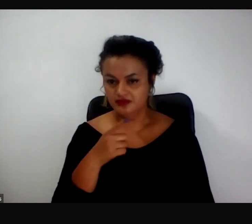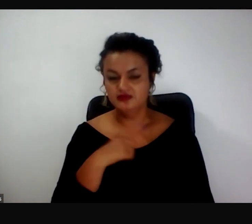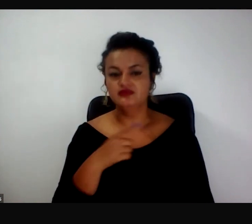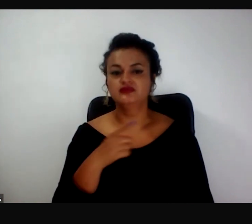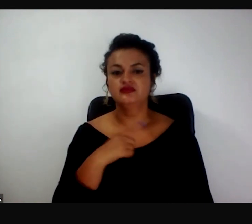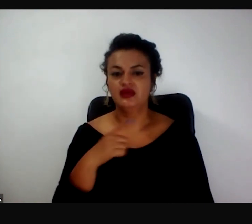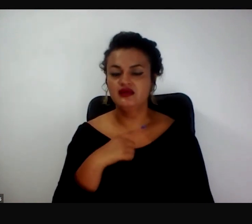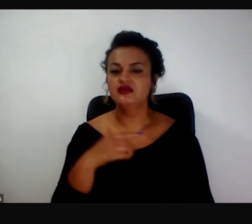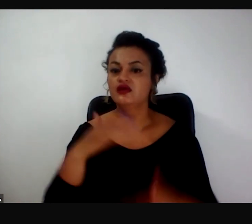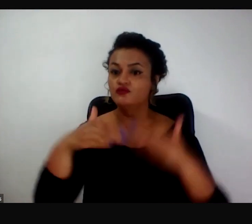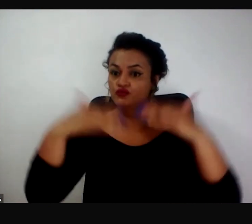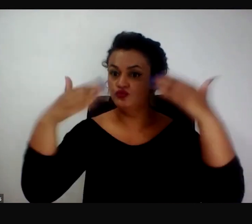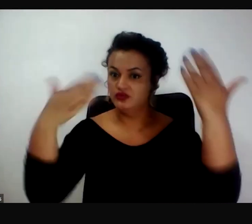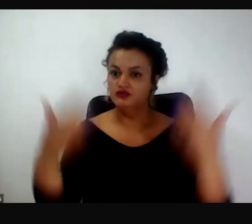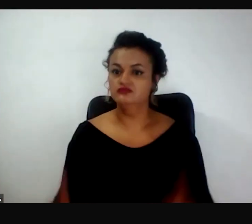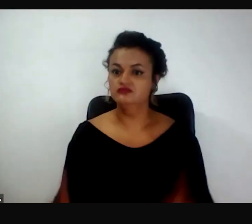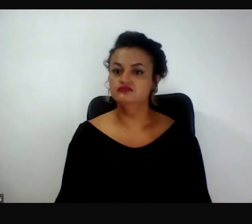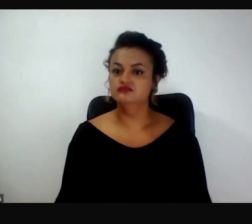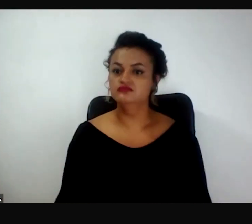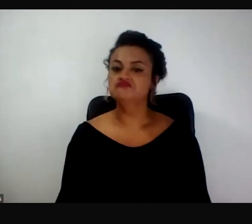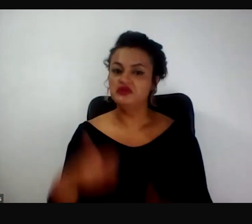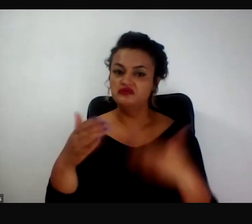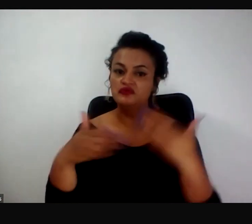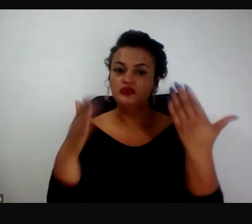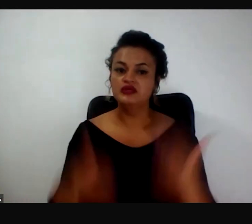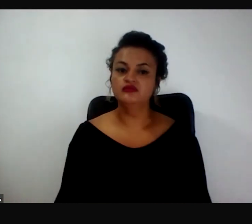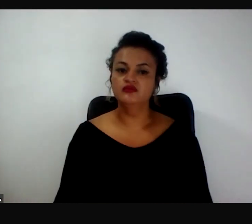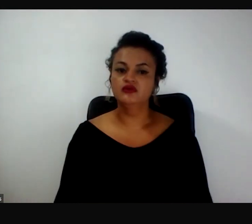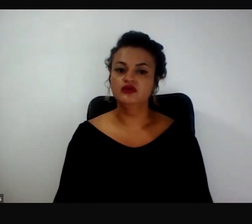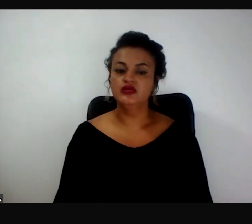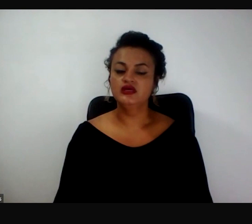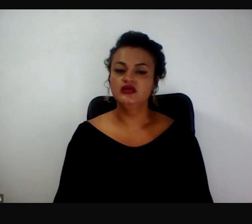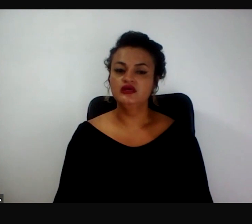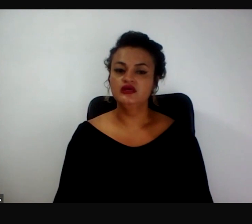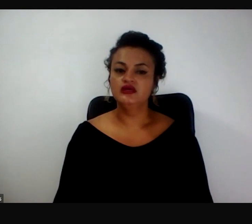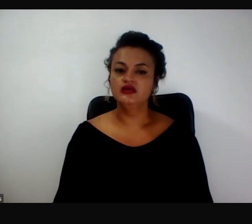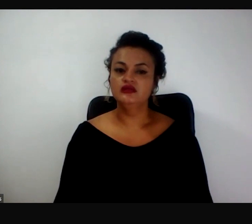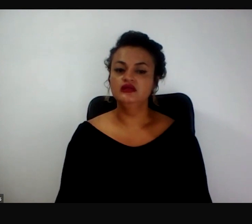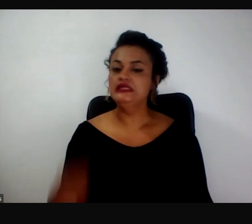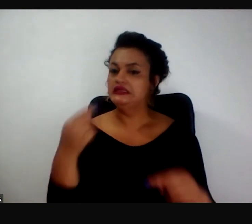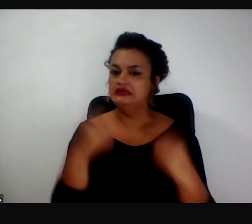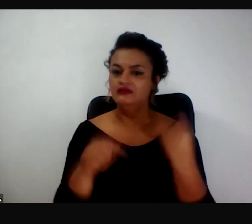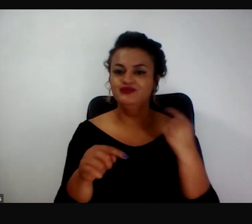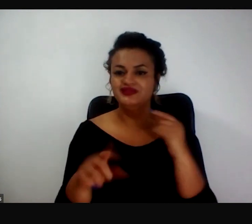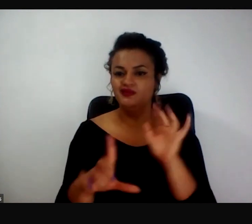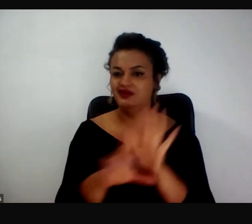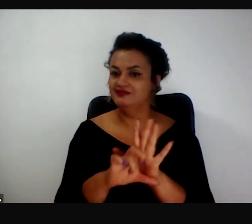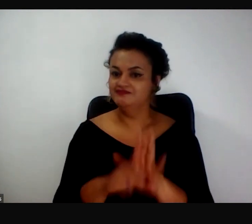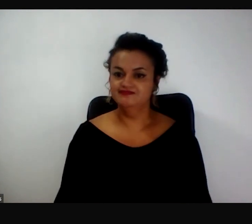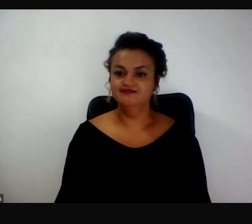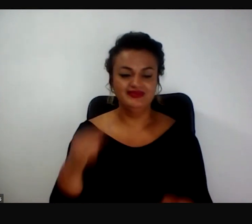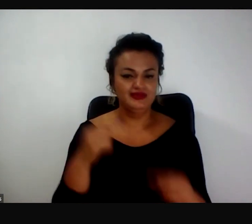sido decididos quase contra a letra da lei.